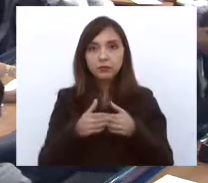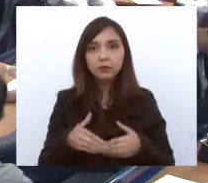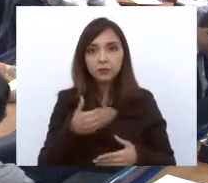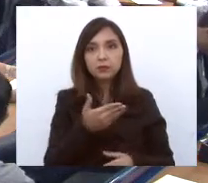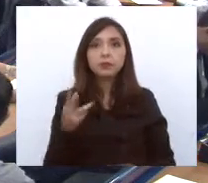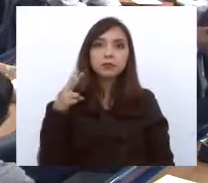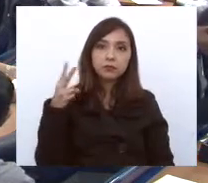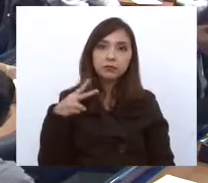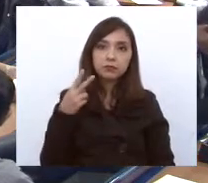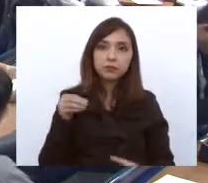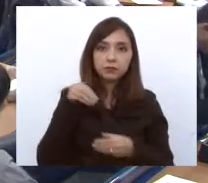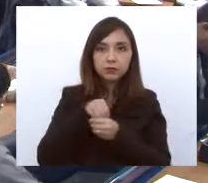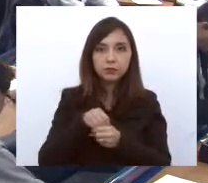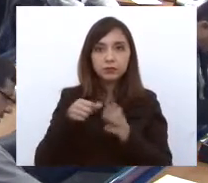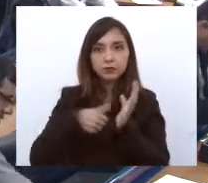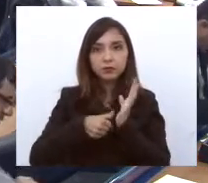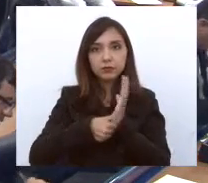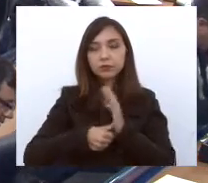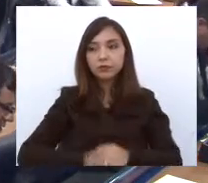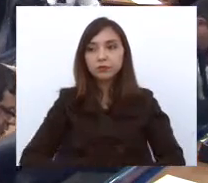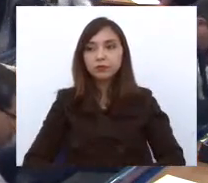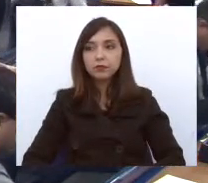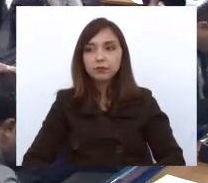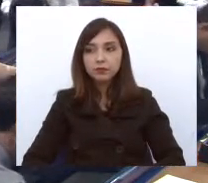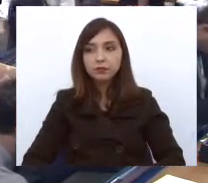utilizem os terminais para o voto eletrônico.